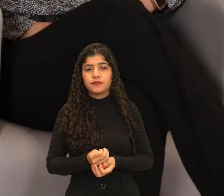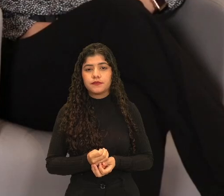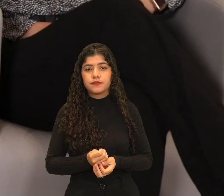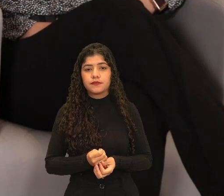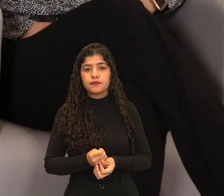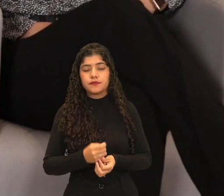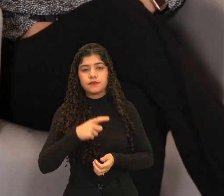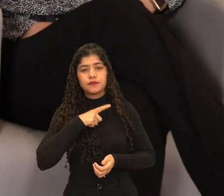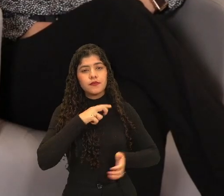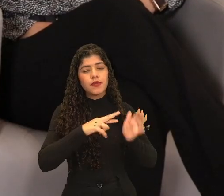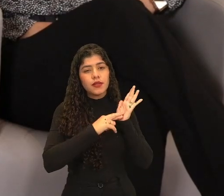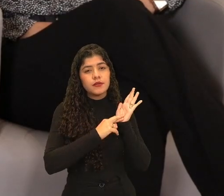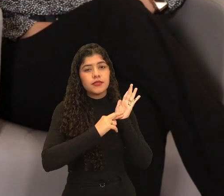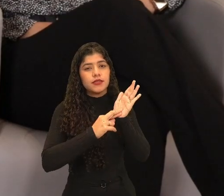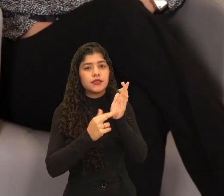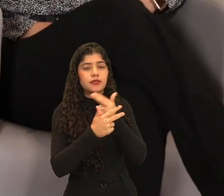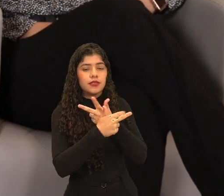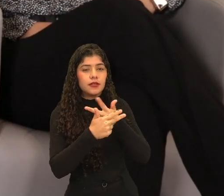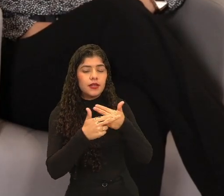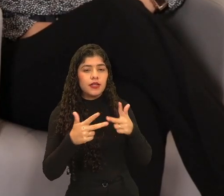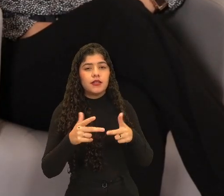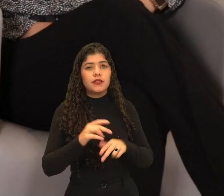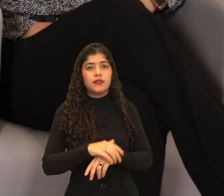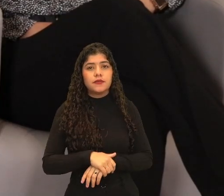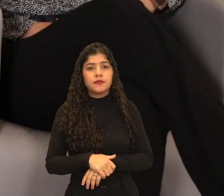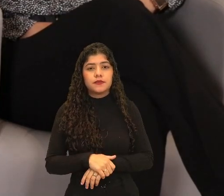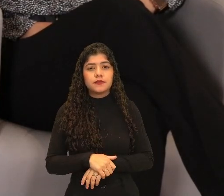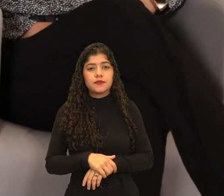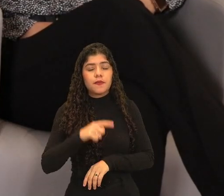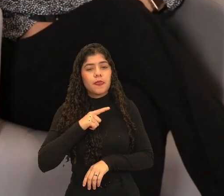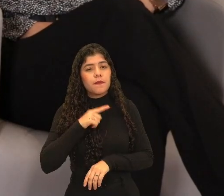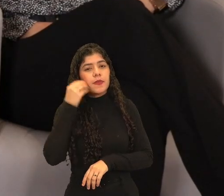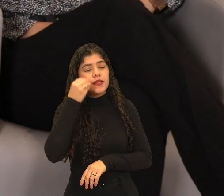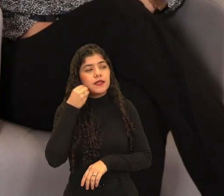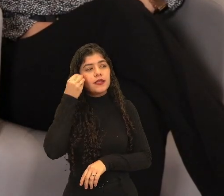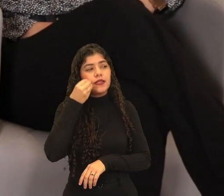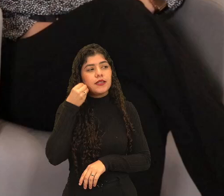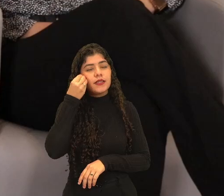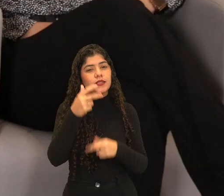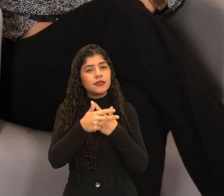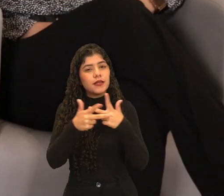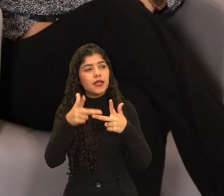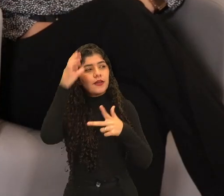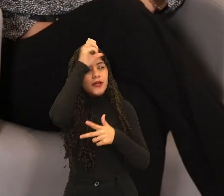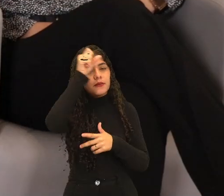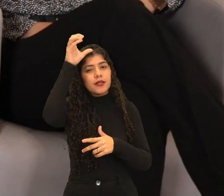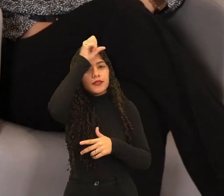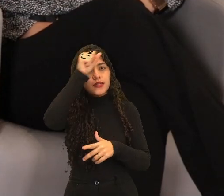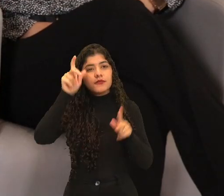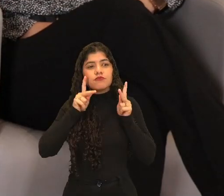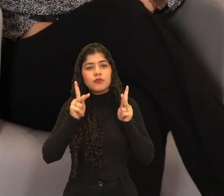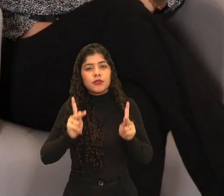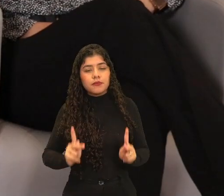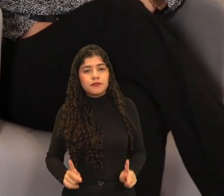ele tivesse alguma crise, alguma disfunção ali no comportamento e aprender a manejar esse comportamento,